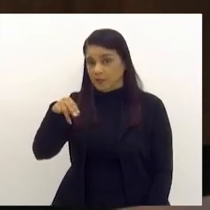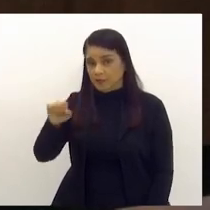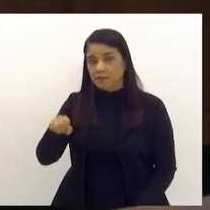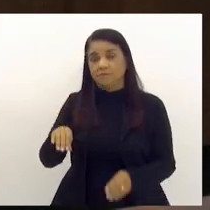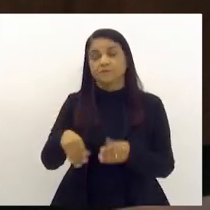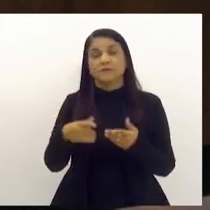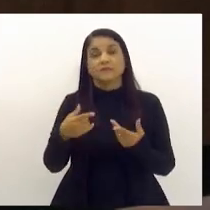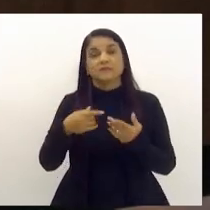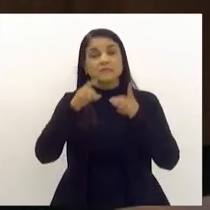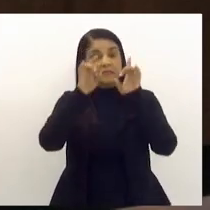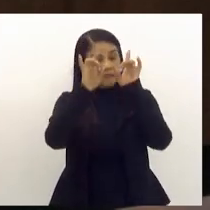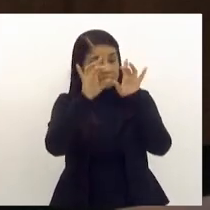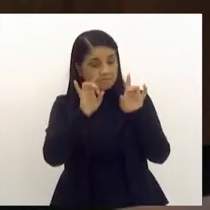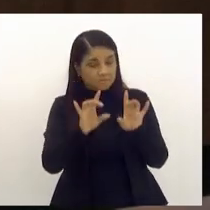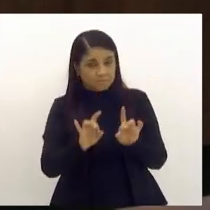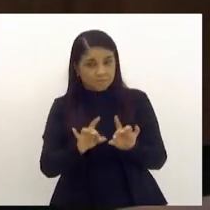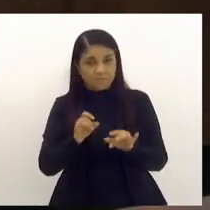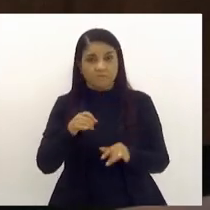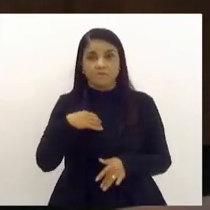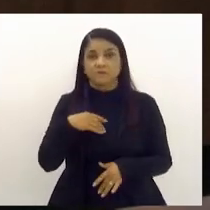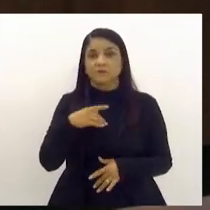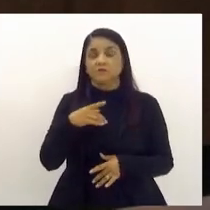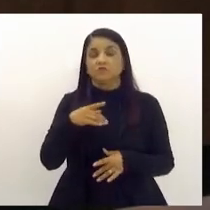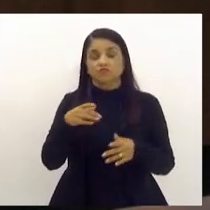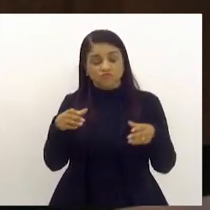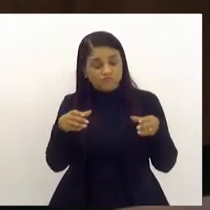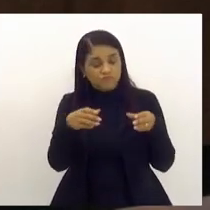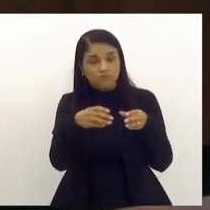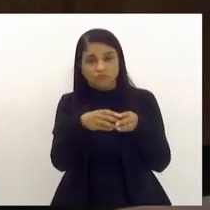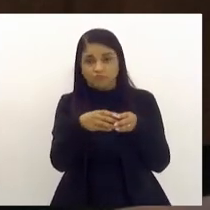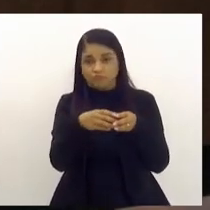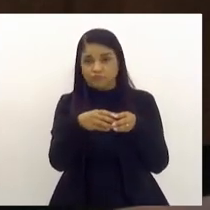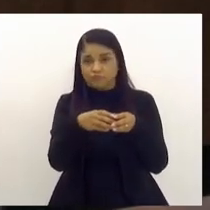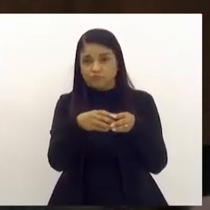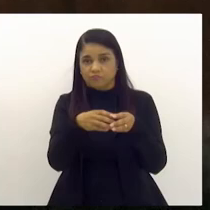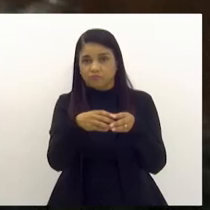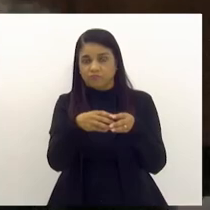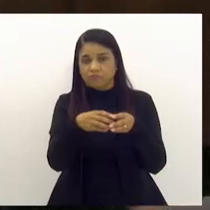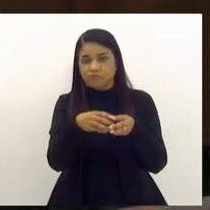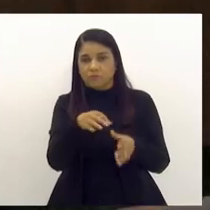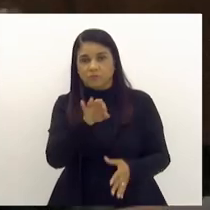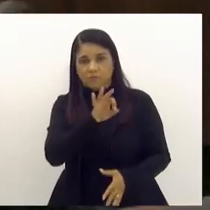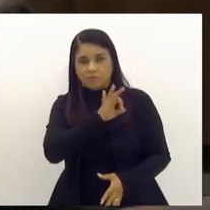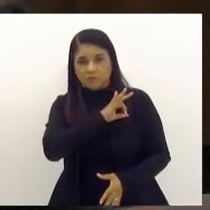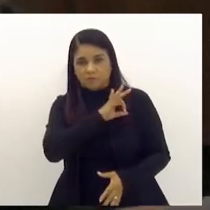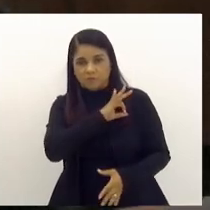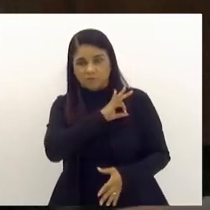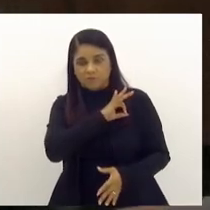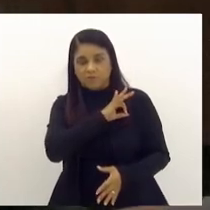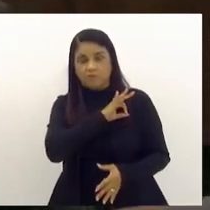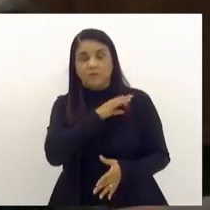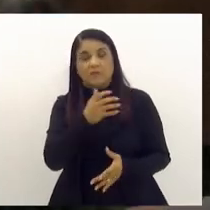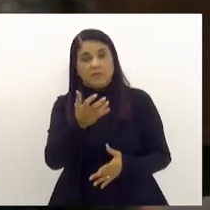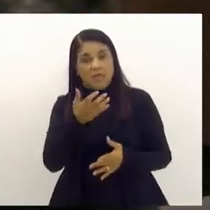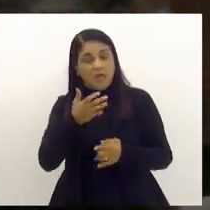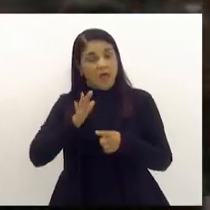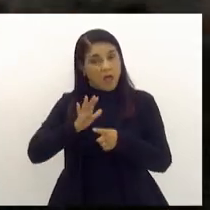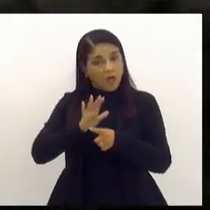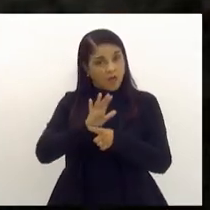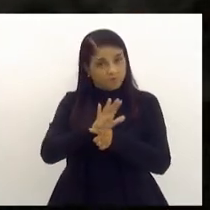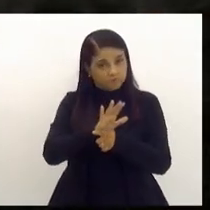falando especificamente sobre a questão do efetivo e querendo colaborar com isso,